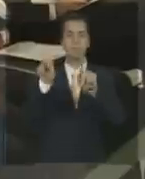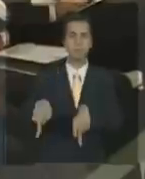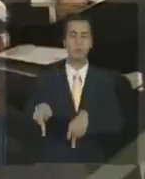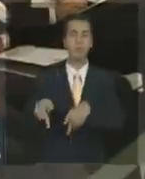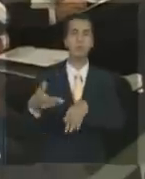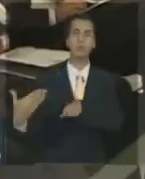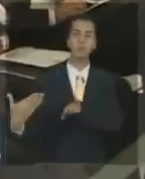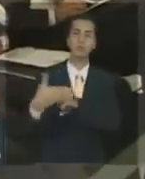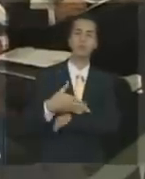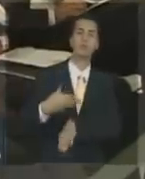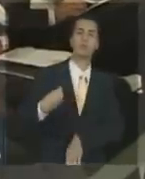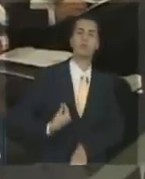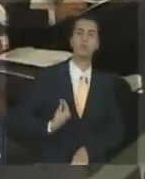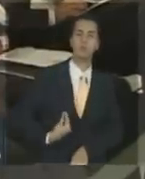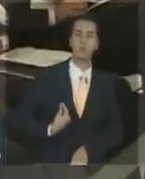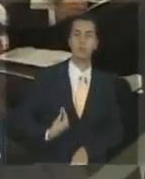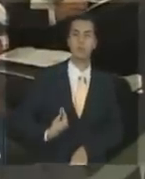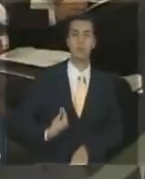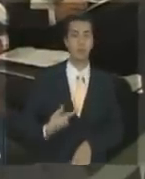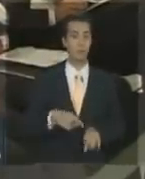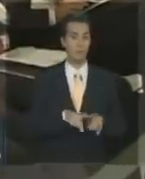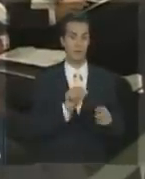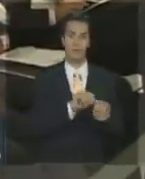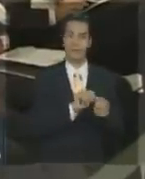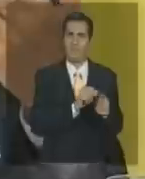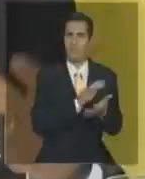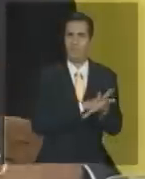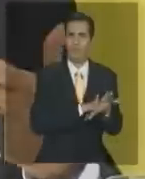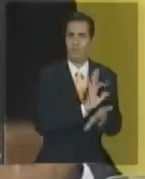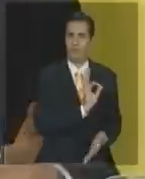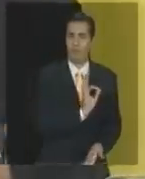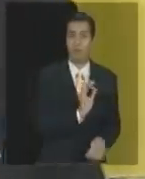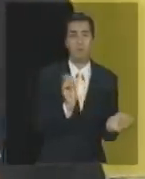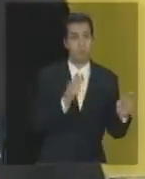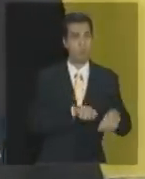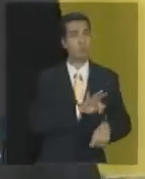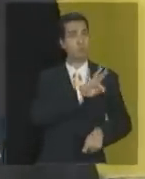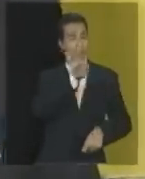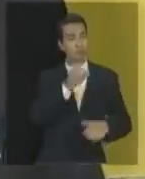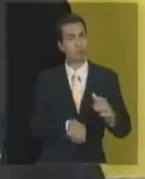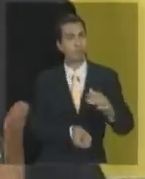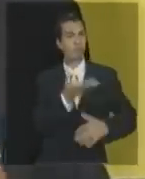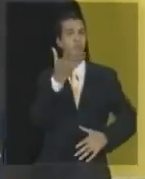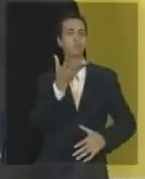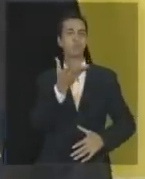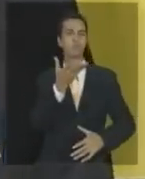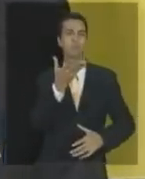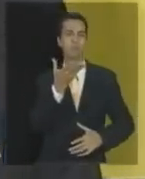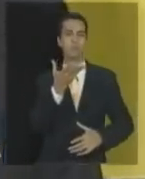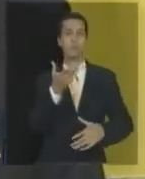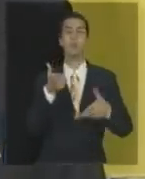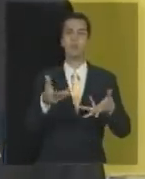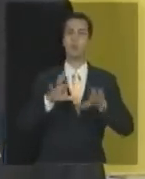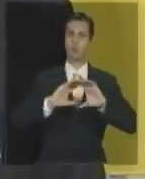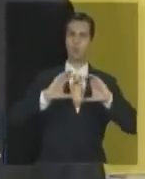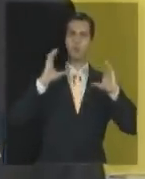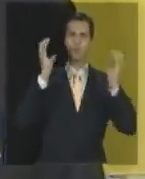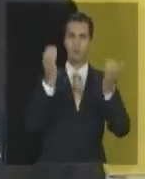não estamos praticando e que possamos vir a adotar e praticar. É a conferência